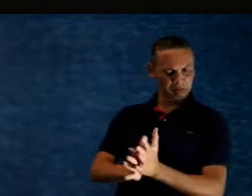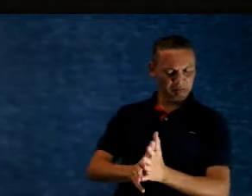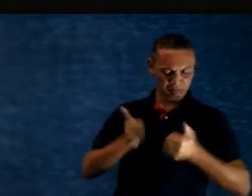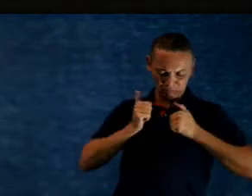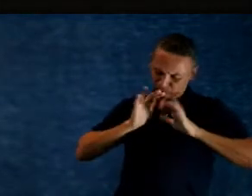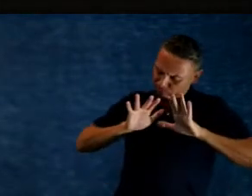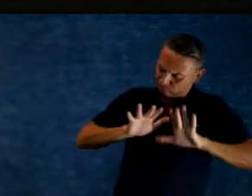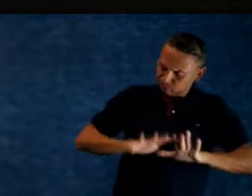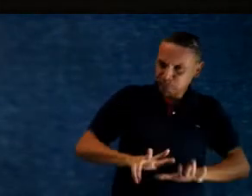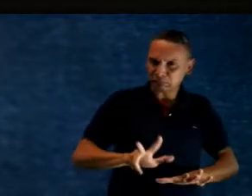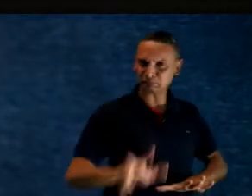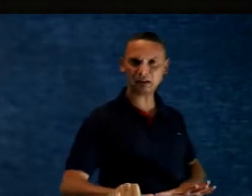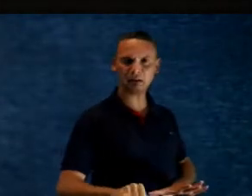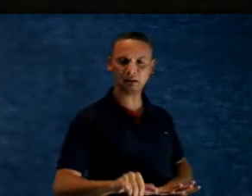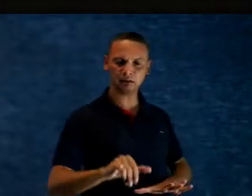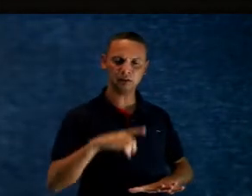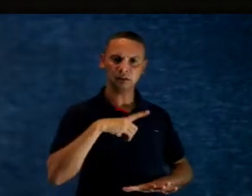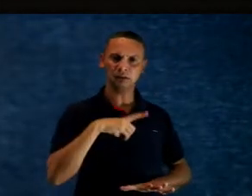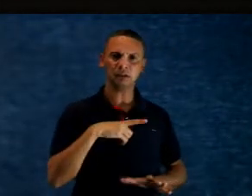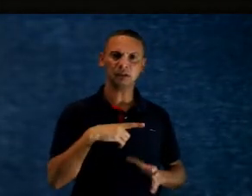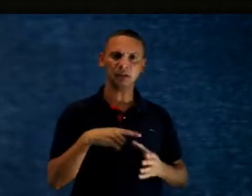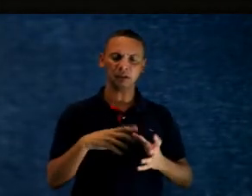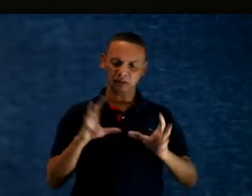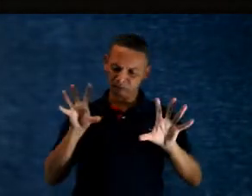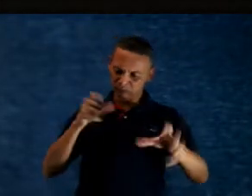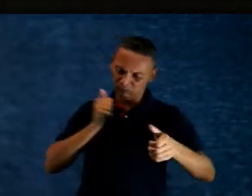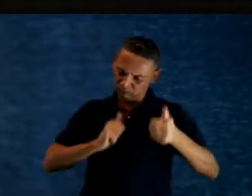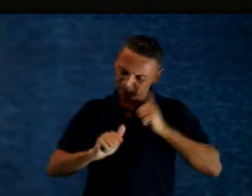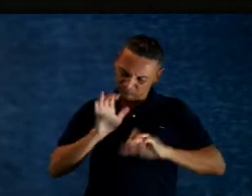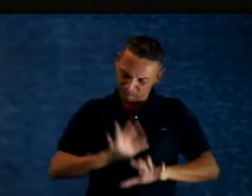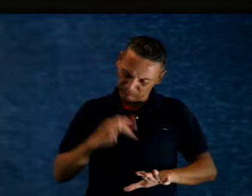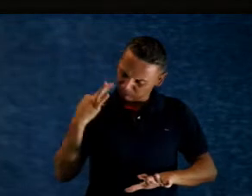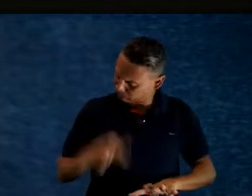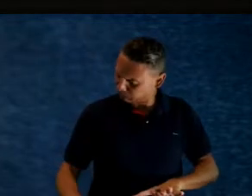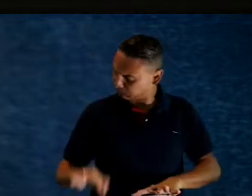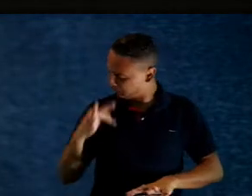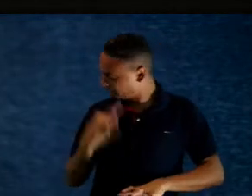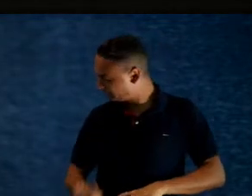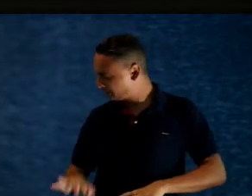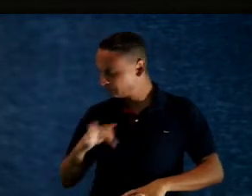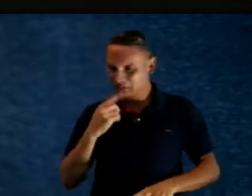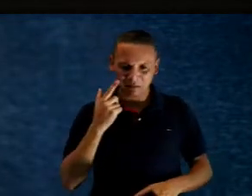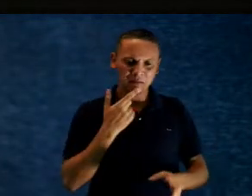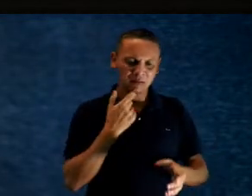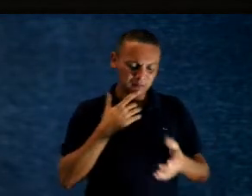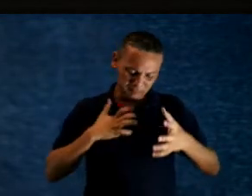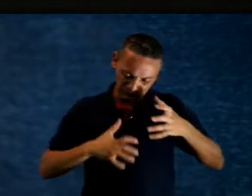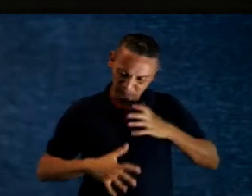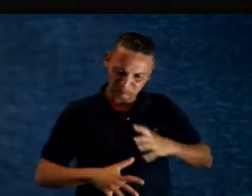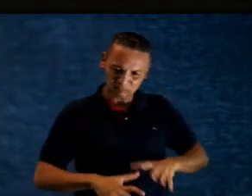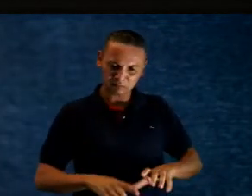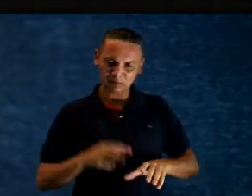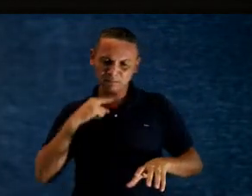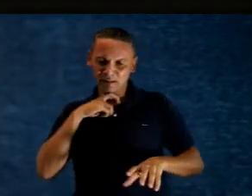uma serpente quilométrica, e sua língua fina, seu aguilhão, vão se cravando em meu peito já sem força, em